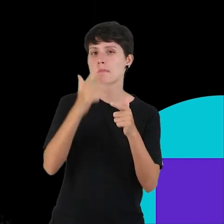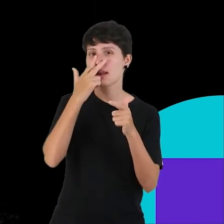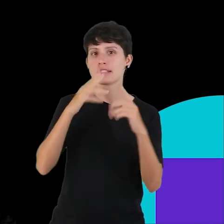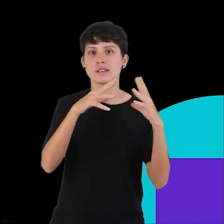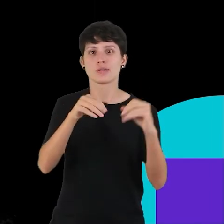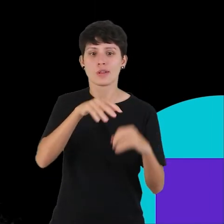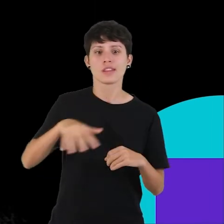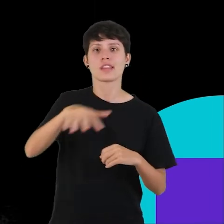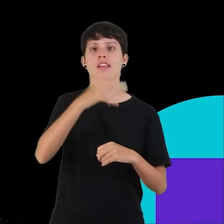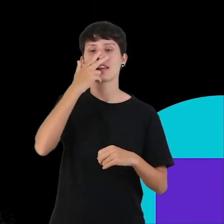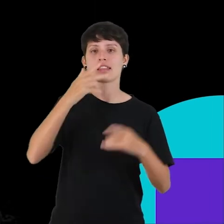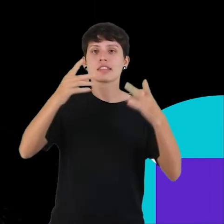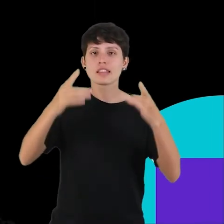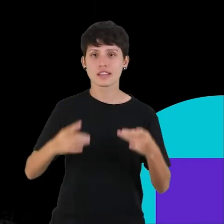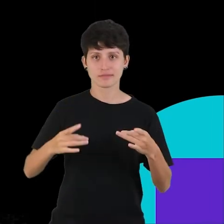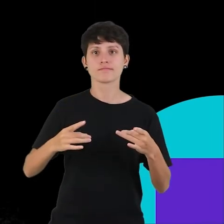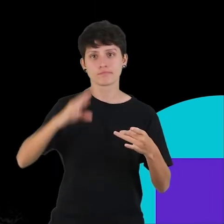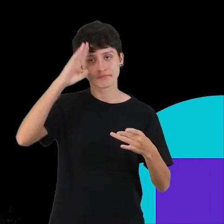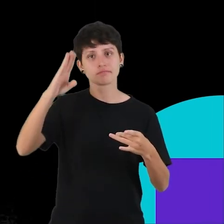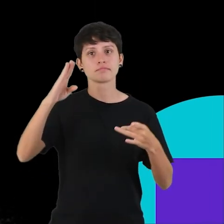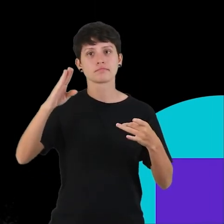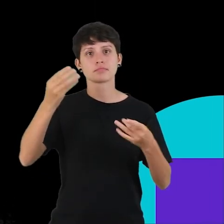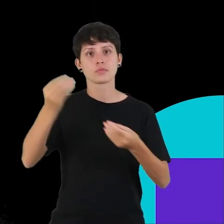no longo prazo você tem problemas de saúde.